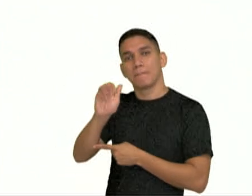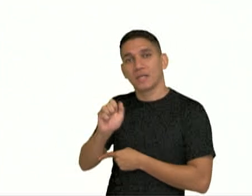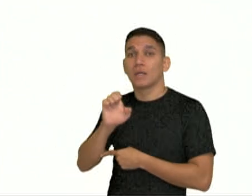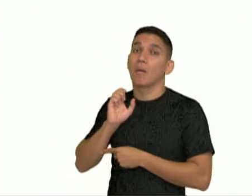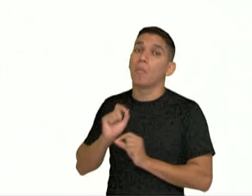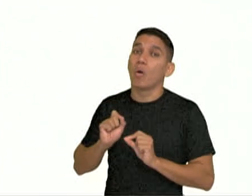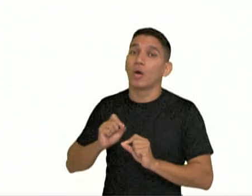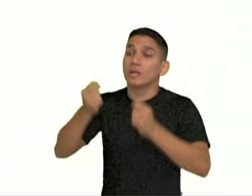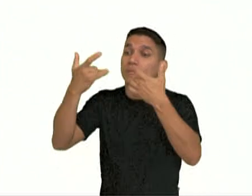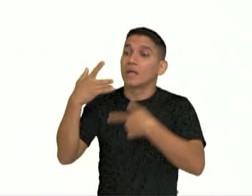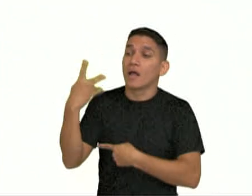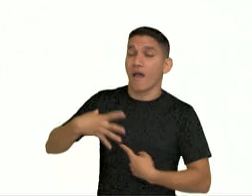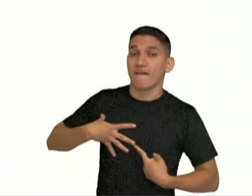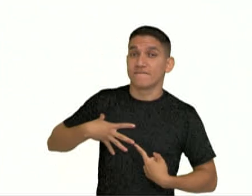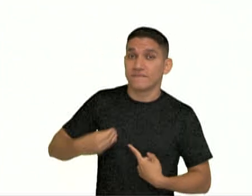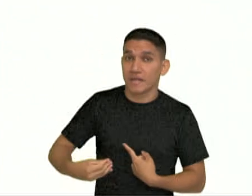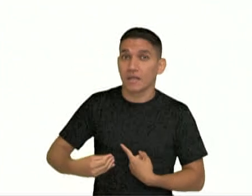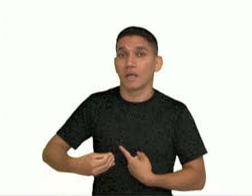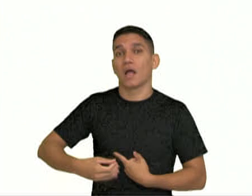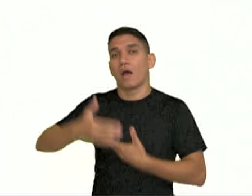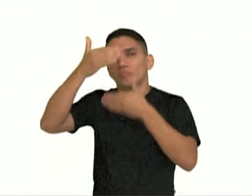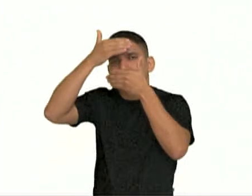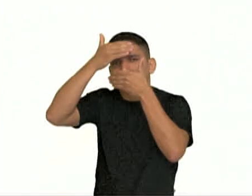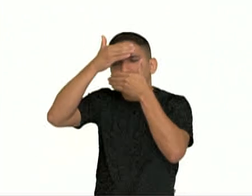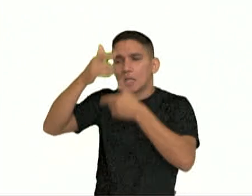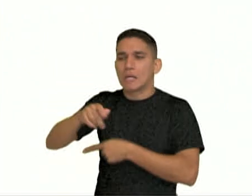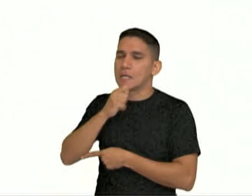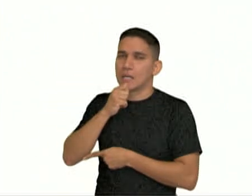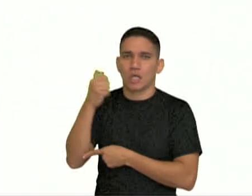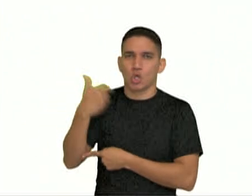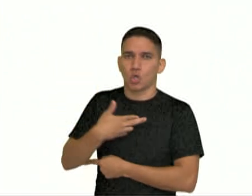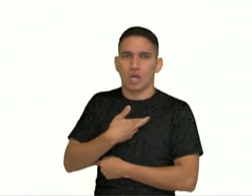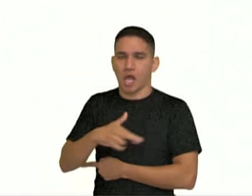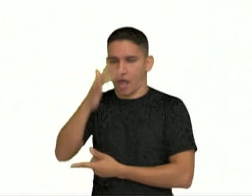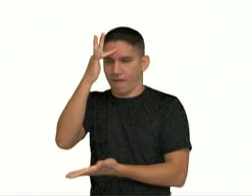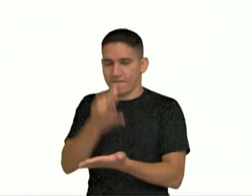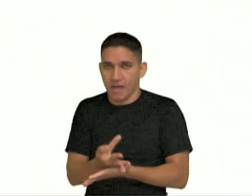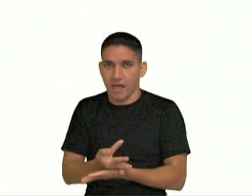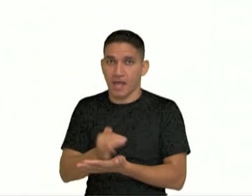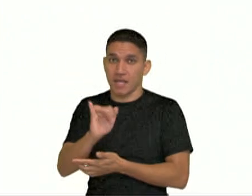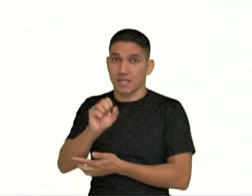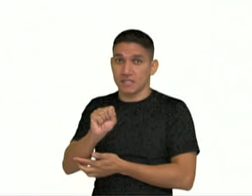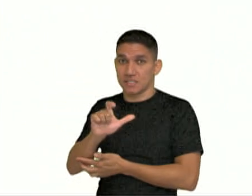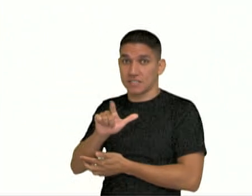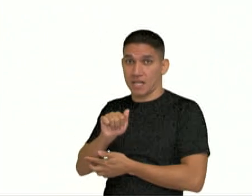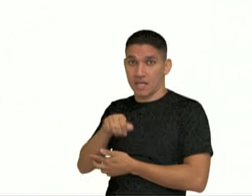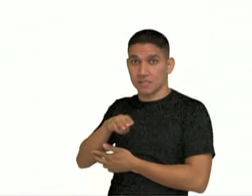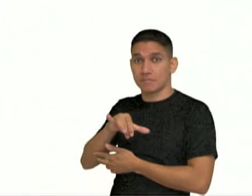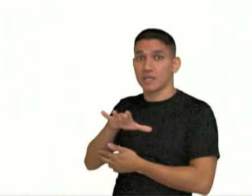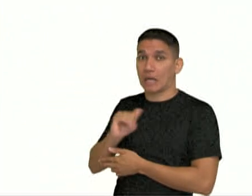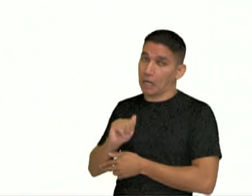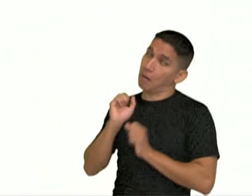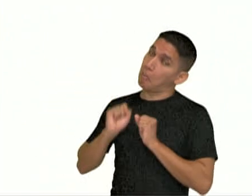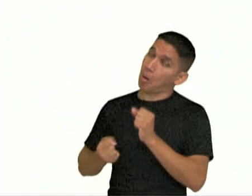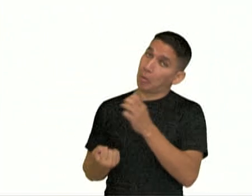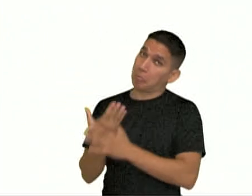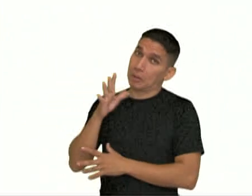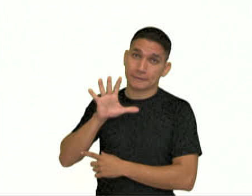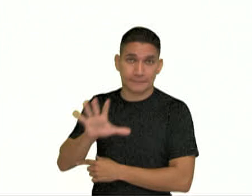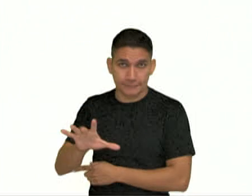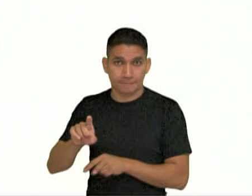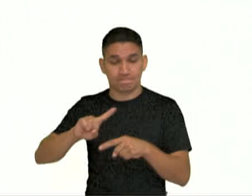filhos de muçulmanos com pessoas que não praticavam a fé islã. Tá? Então, tem essas 2 possíveis origens da palavra